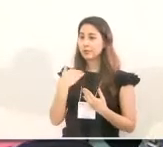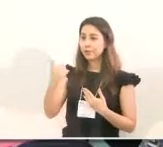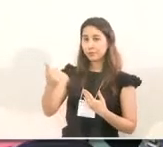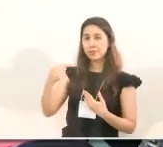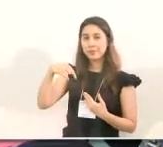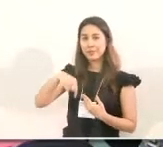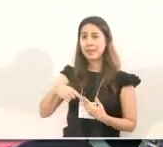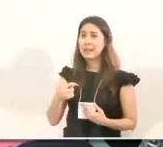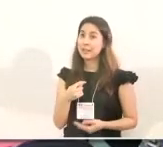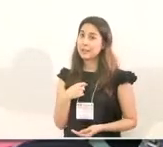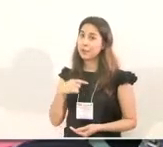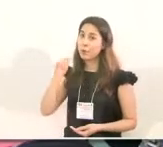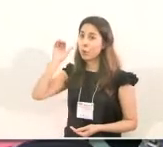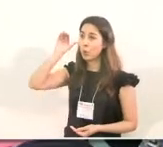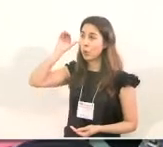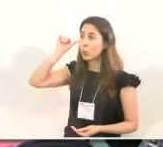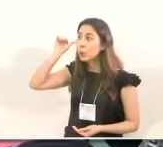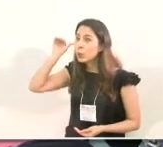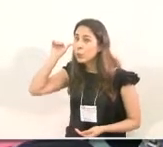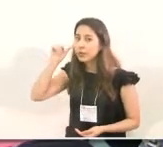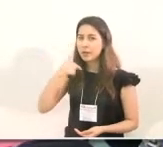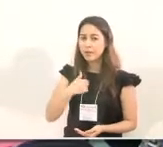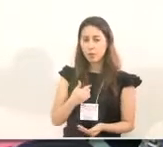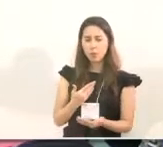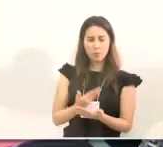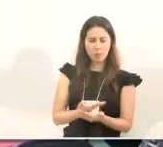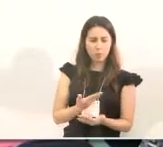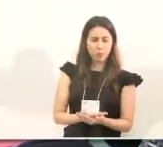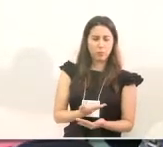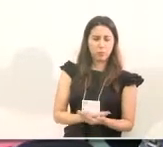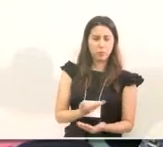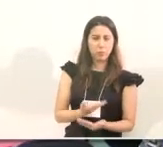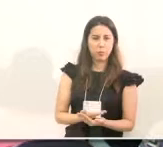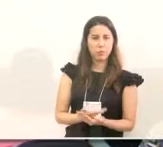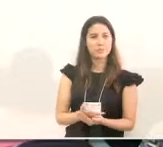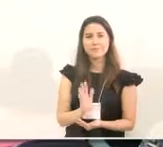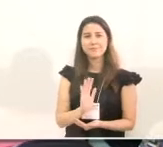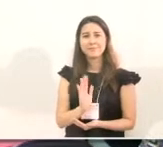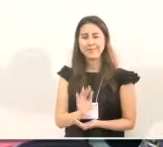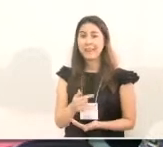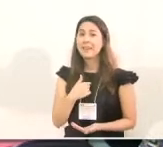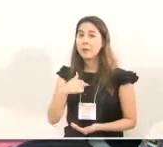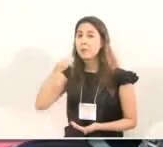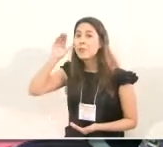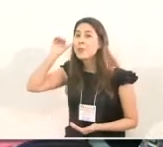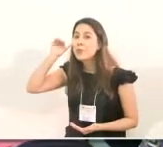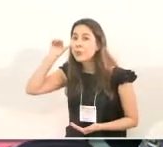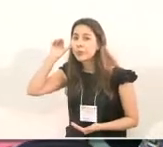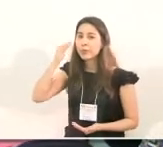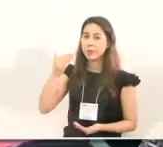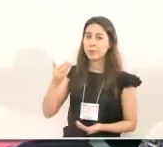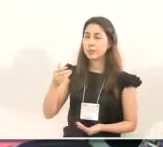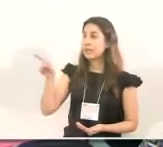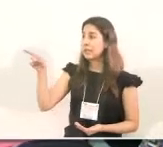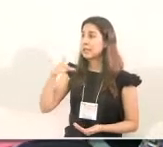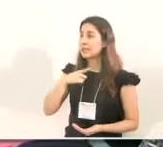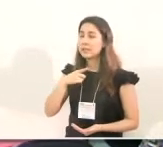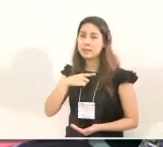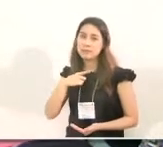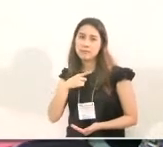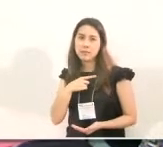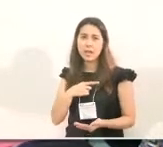mais curioso que estudioso embora tenha uma formação acadêmica mas quando a gente fala de imigração